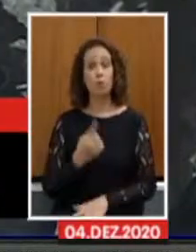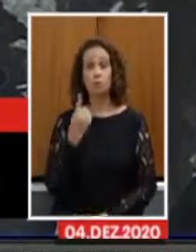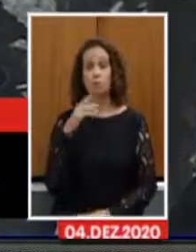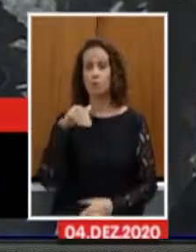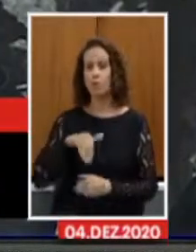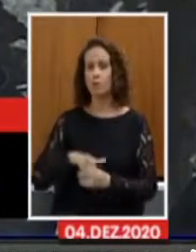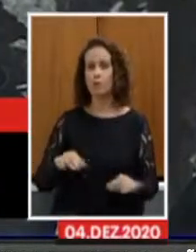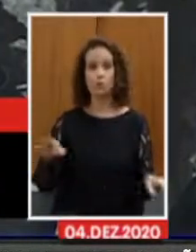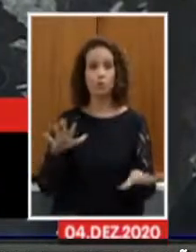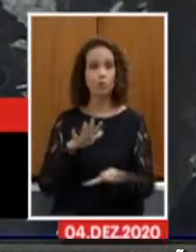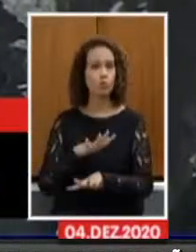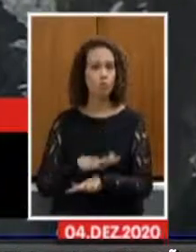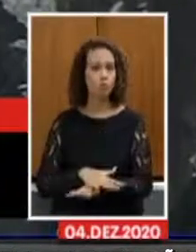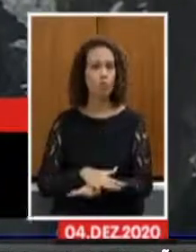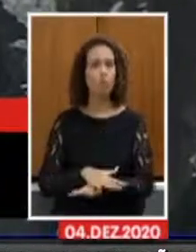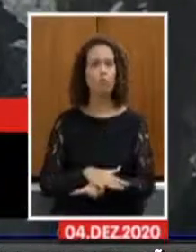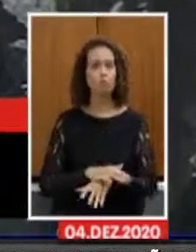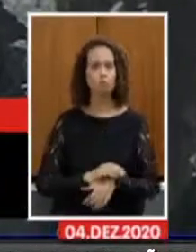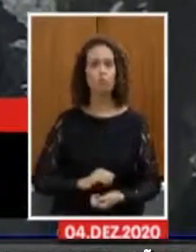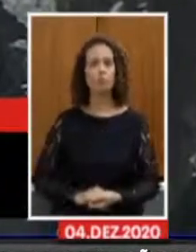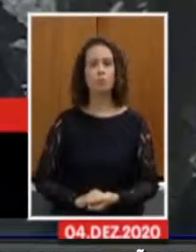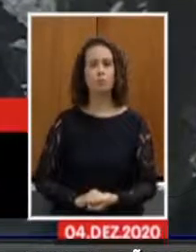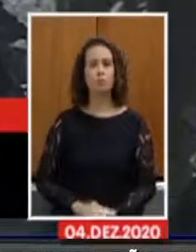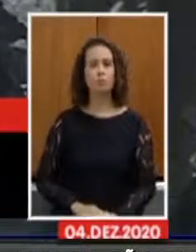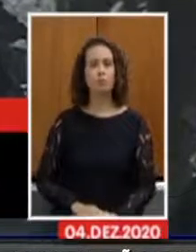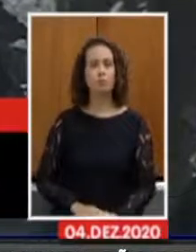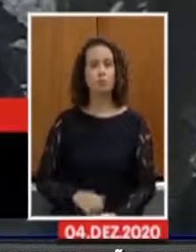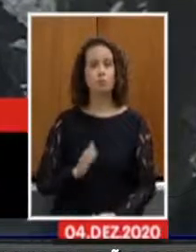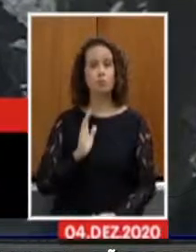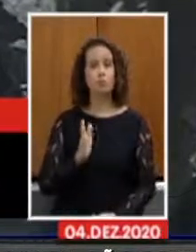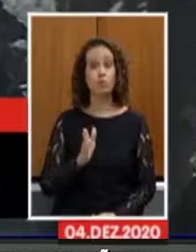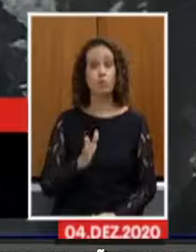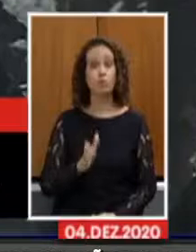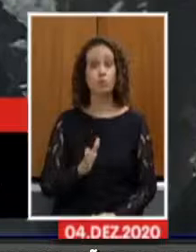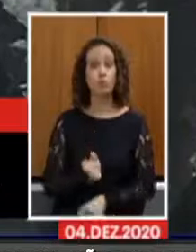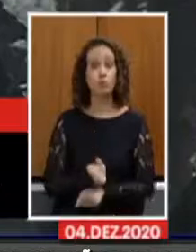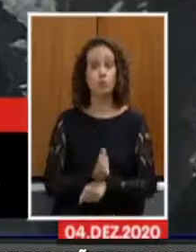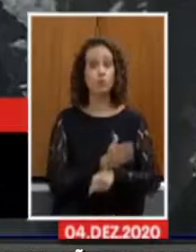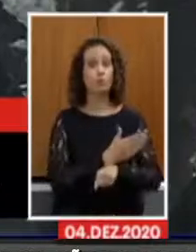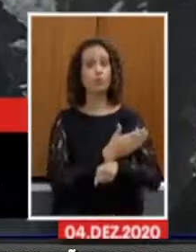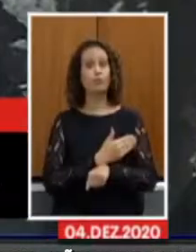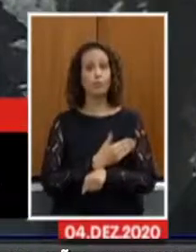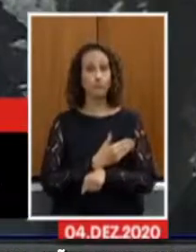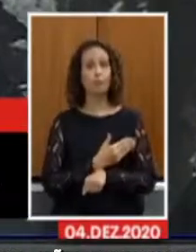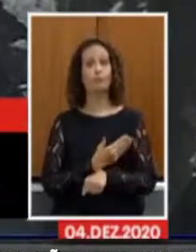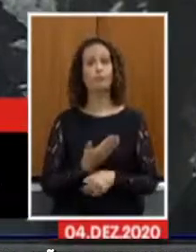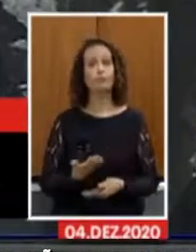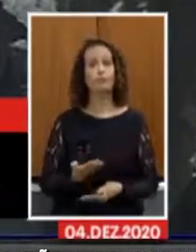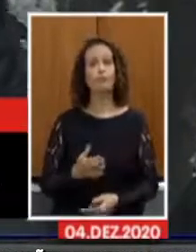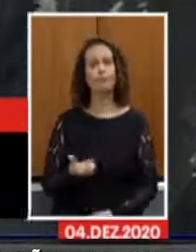rapidamente encerraremos as votações já nesta adiantada da noite de sexta-feira.